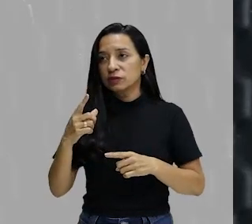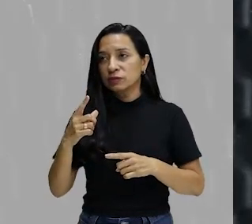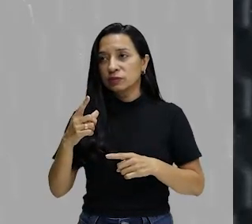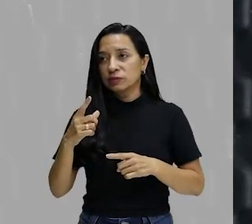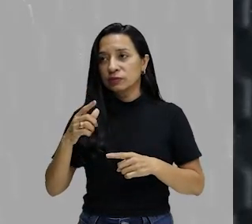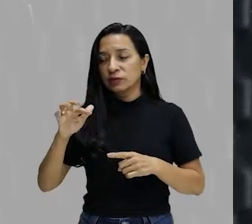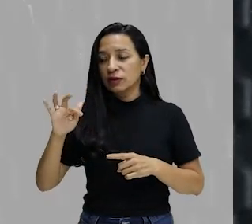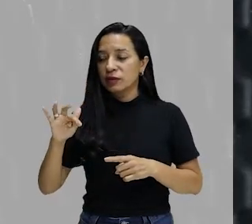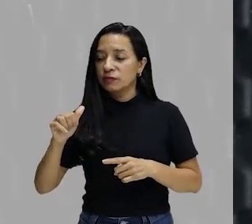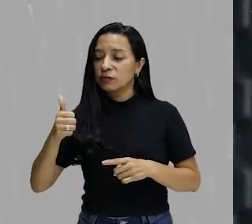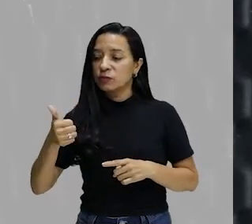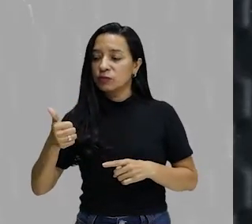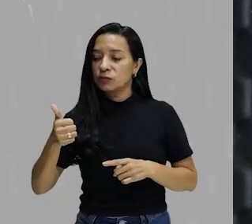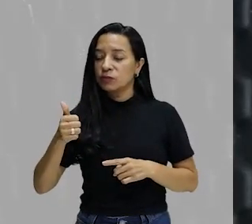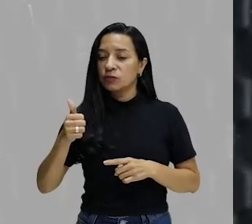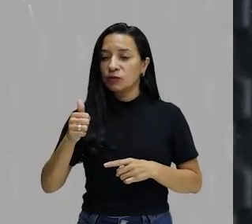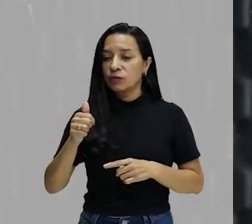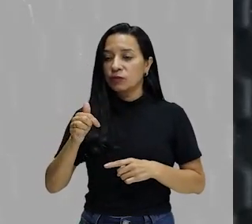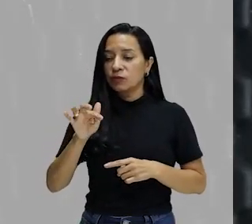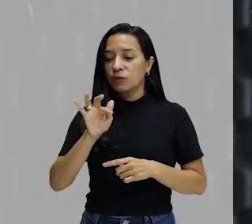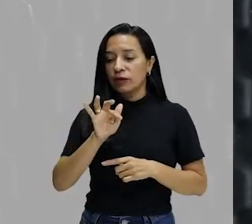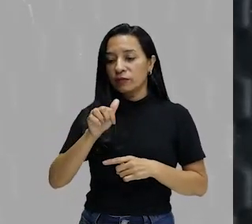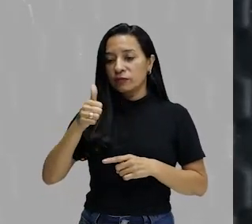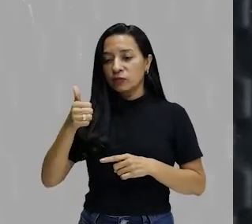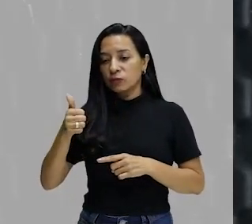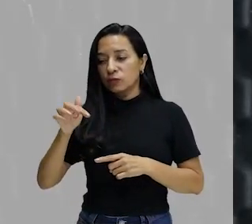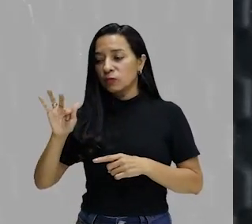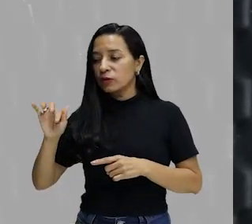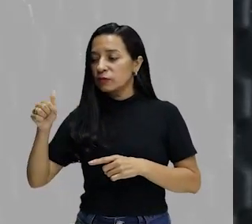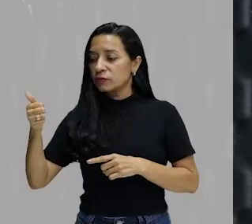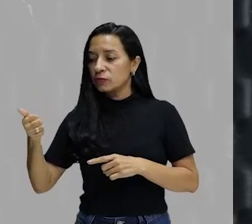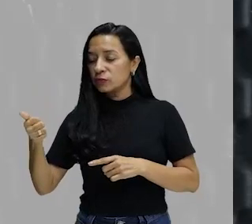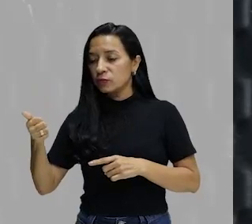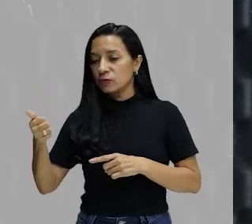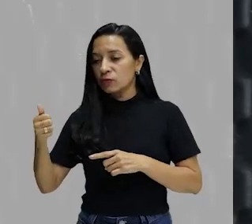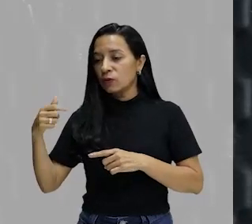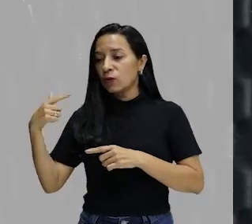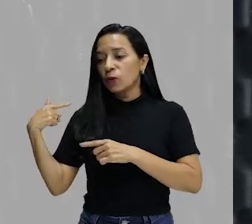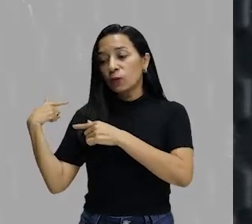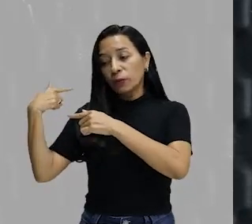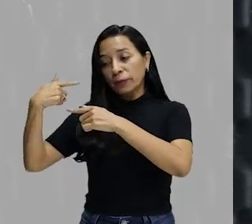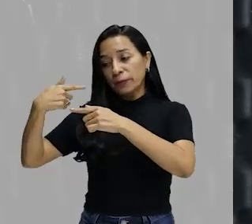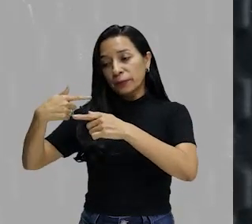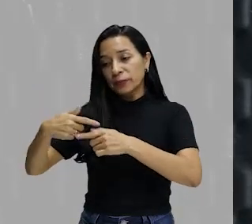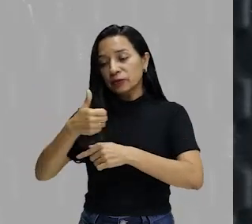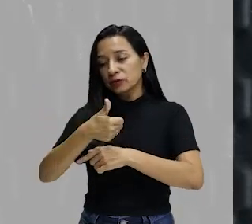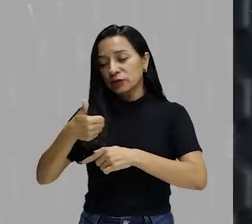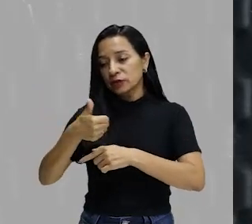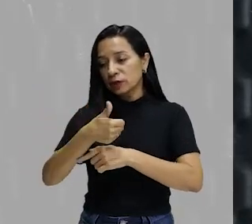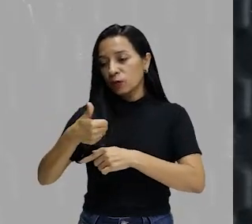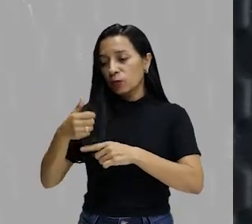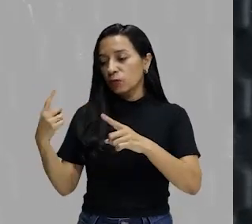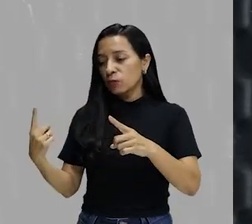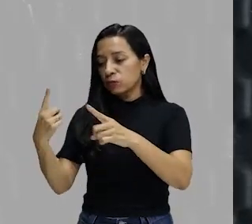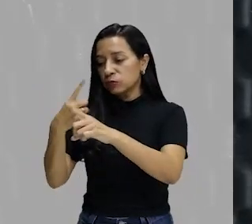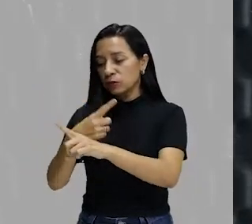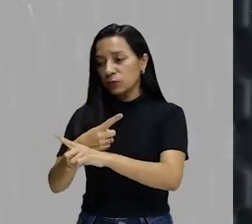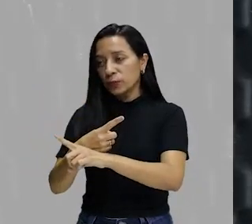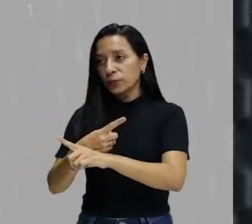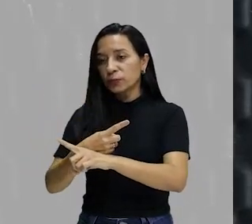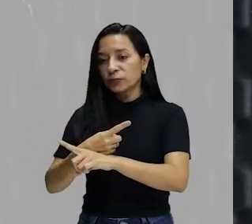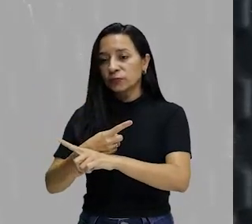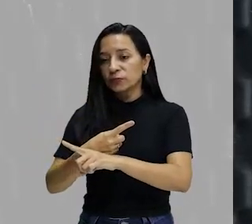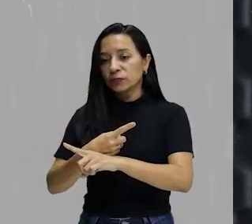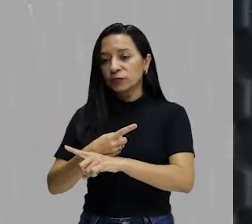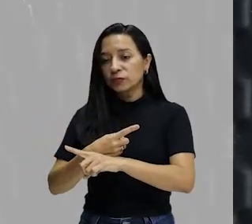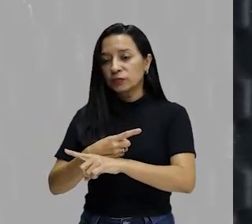de F1 com F1. Os indivíduos da primeira geração cruzaram com os indivíduos da primeira geração. Então, esses aqui